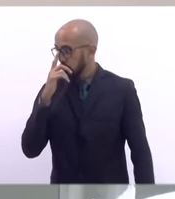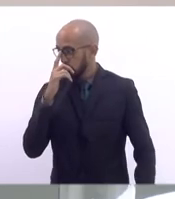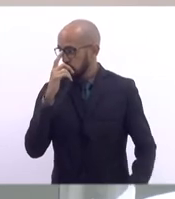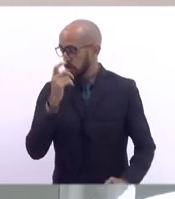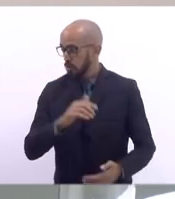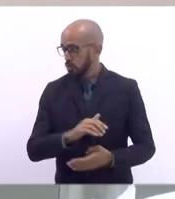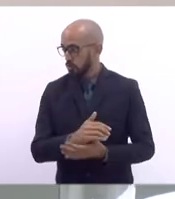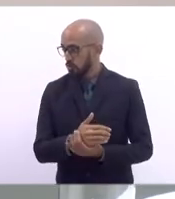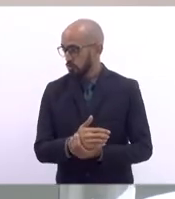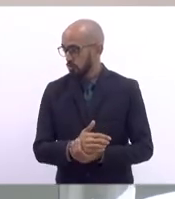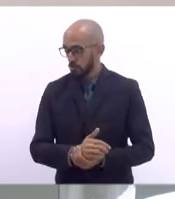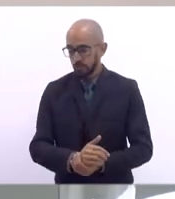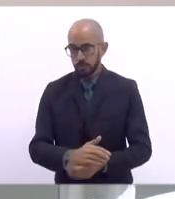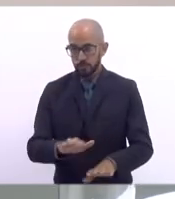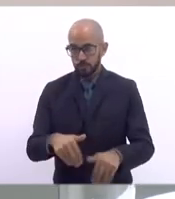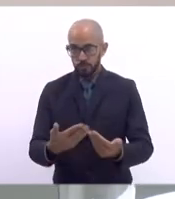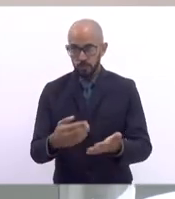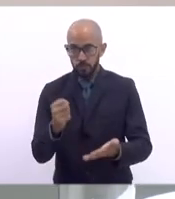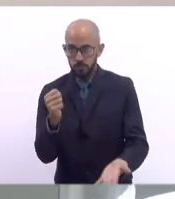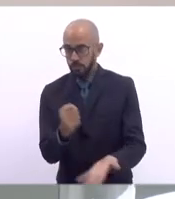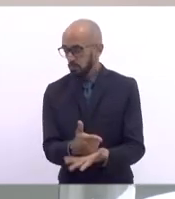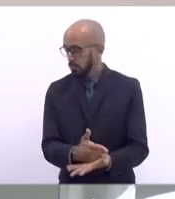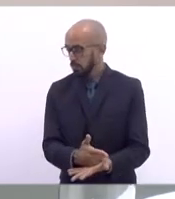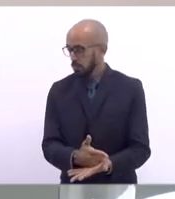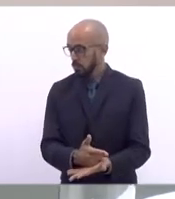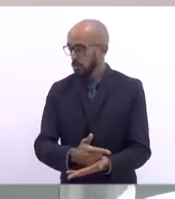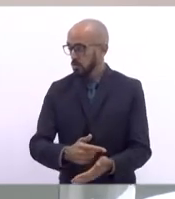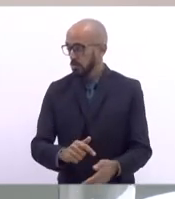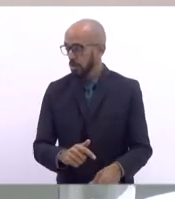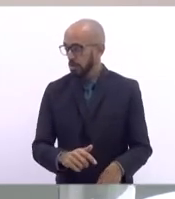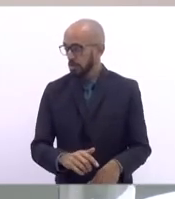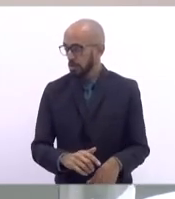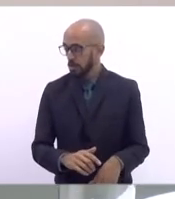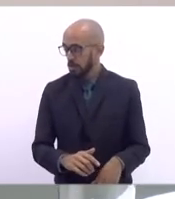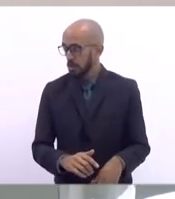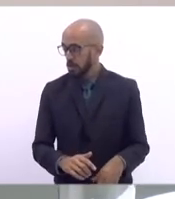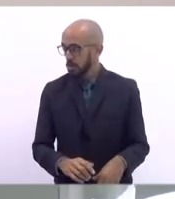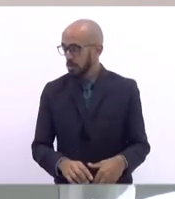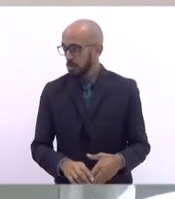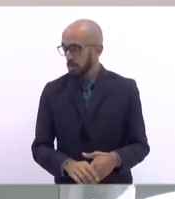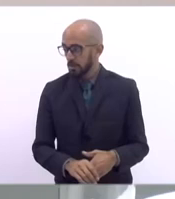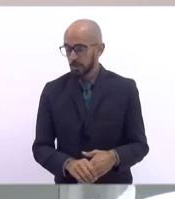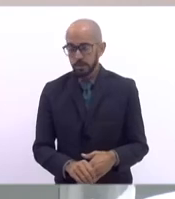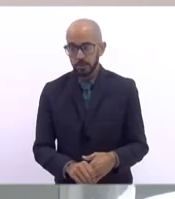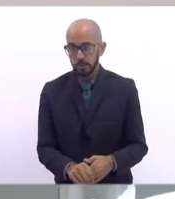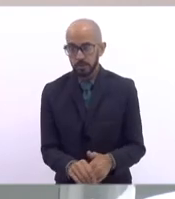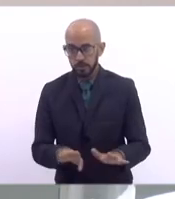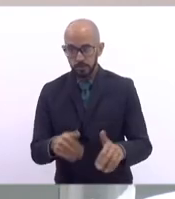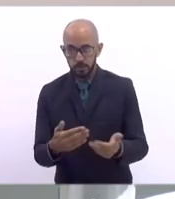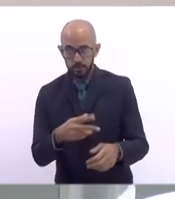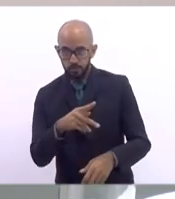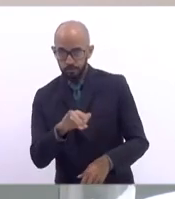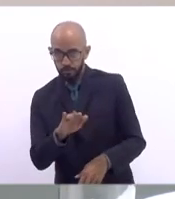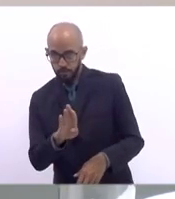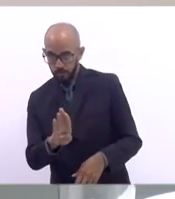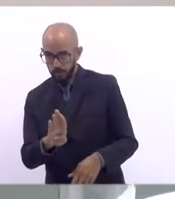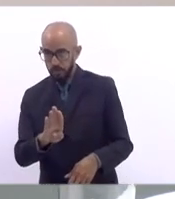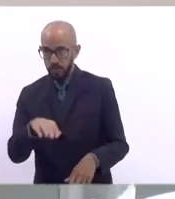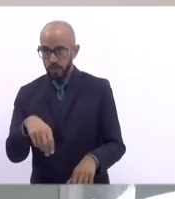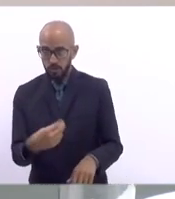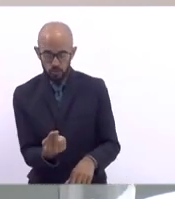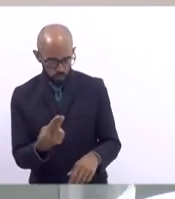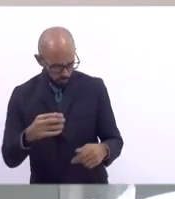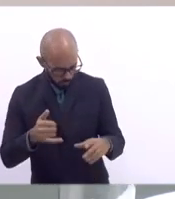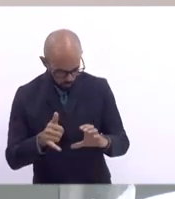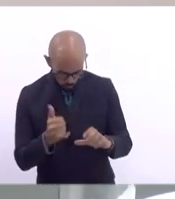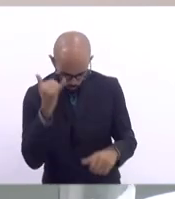Fernando iremos pagar mediante simulação mediante simulação tanto de PIB quanto de